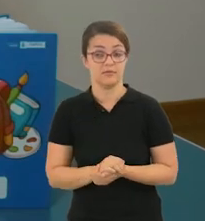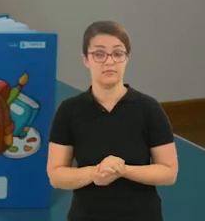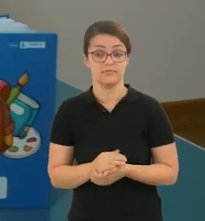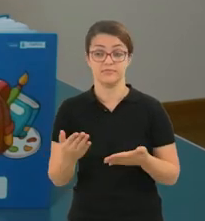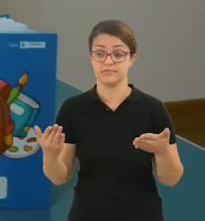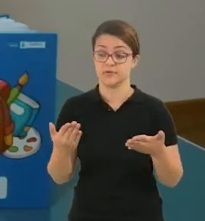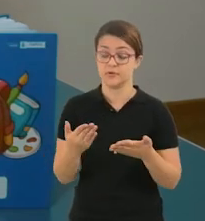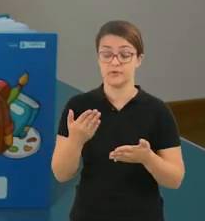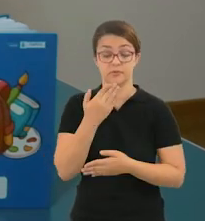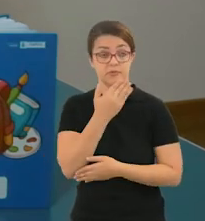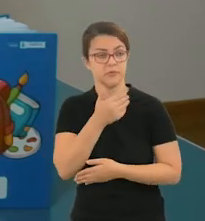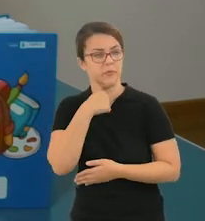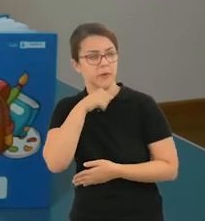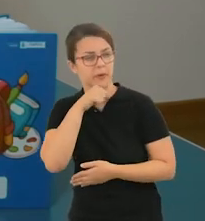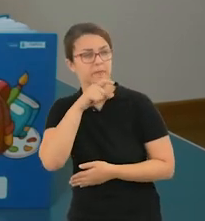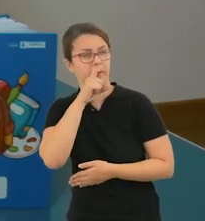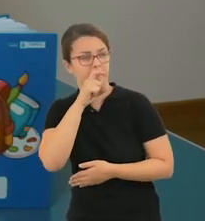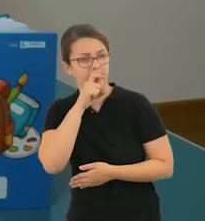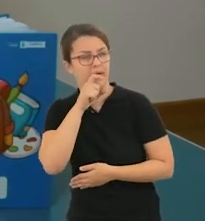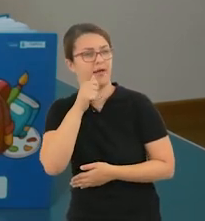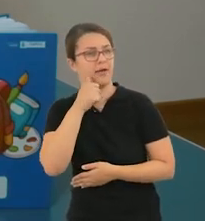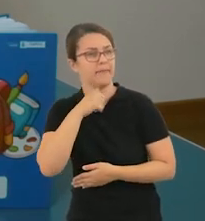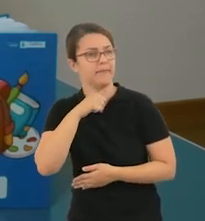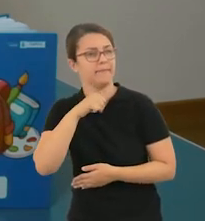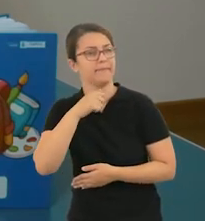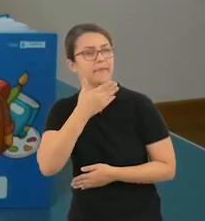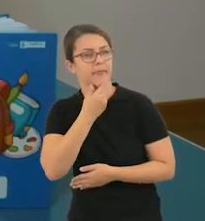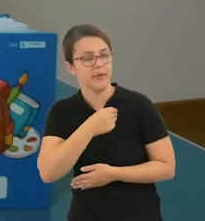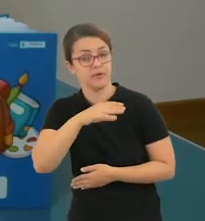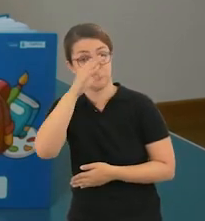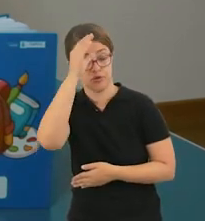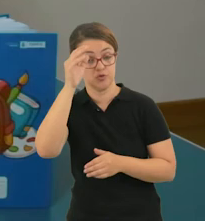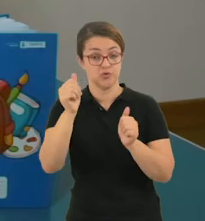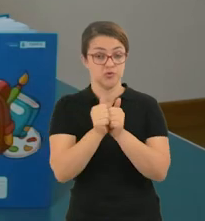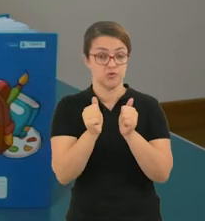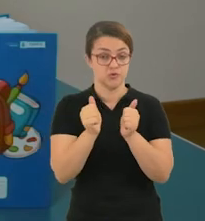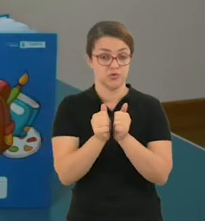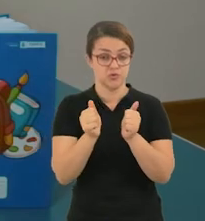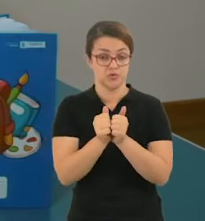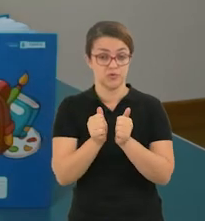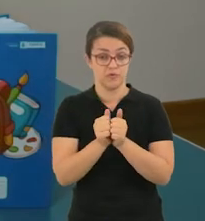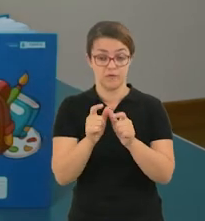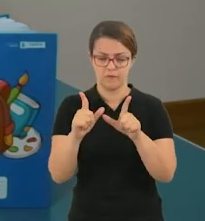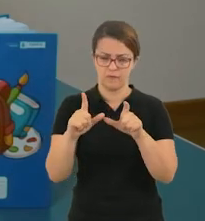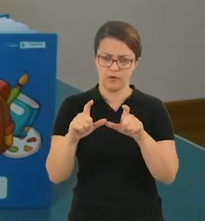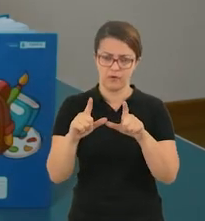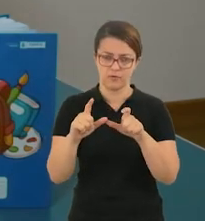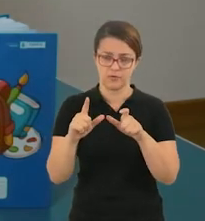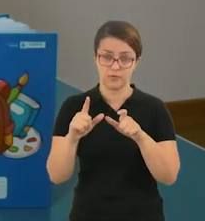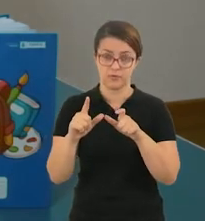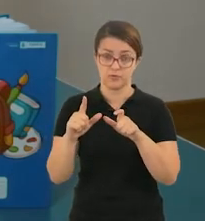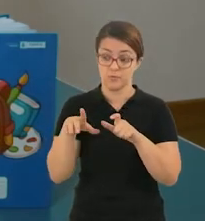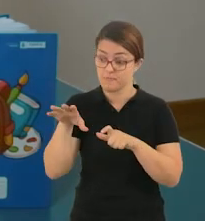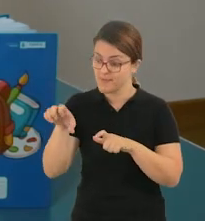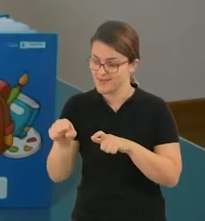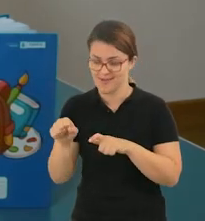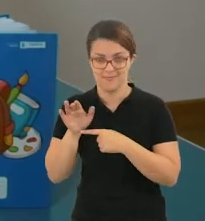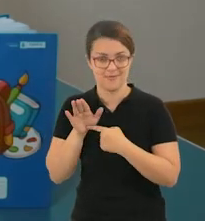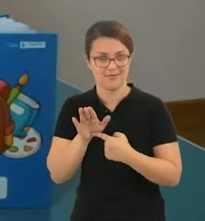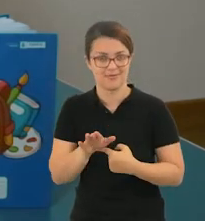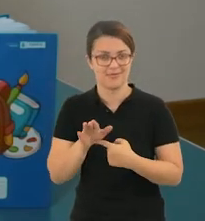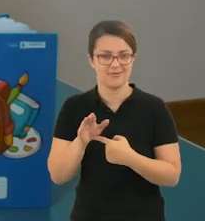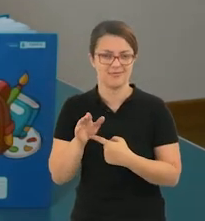legal, você vai pedir para a mamãe, o papai, a titia, quem mora com você, encontrar em casa fotos